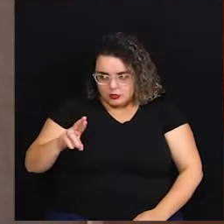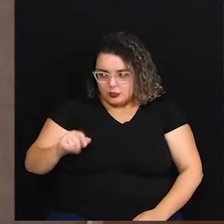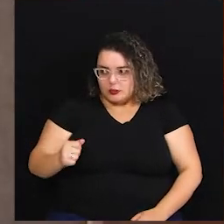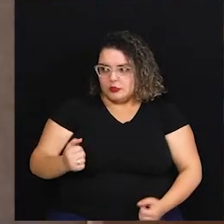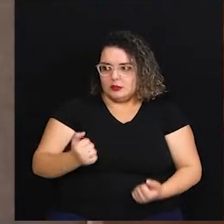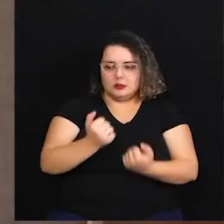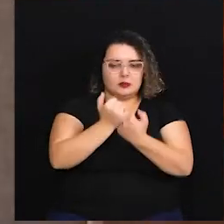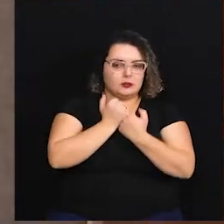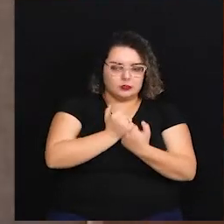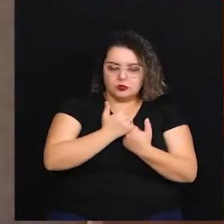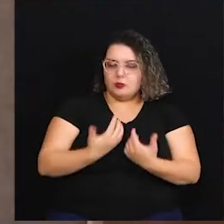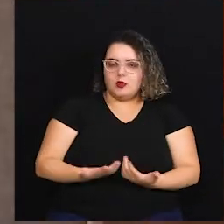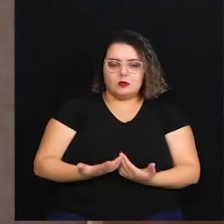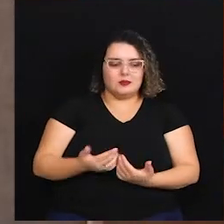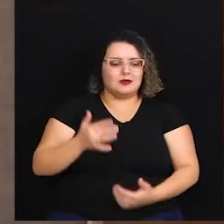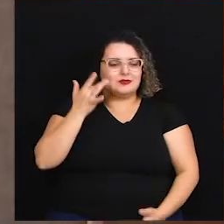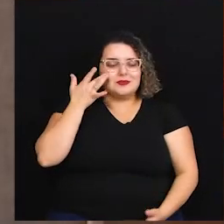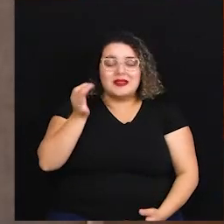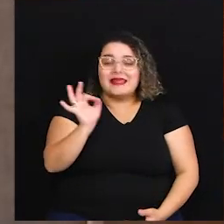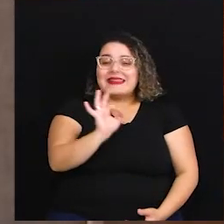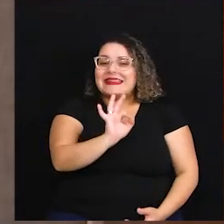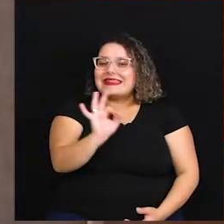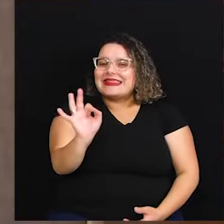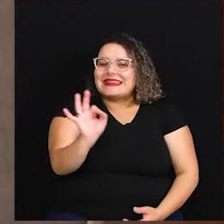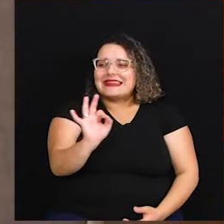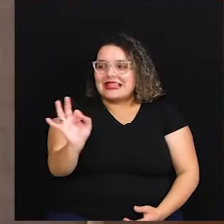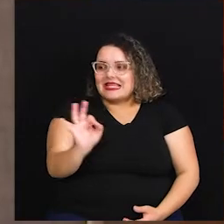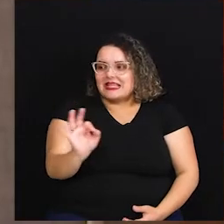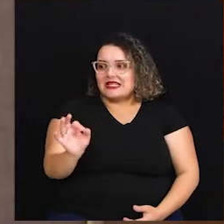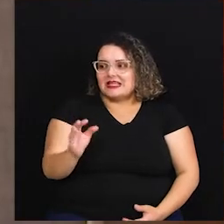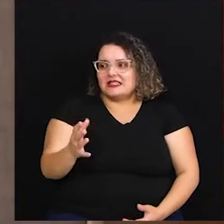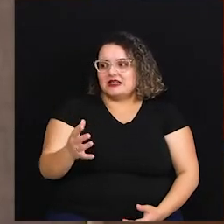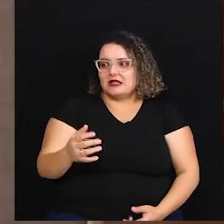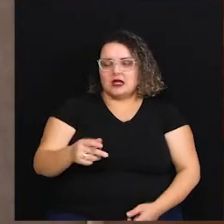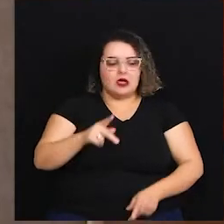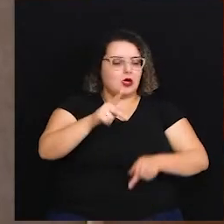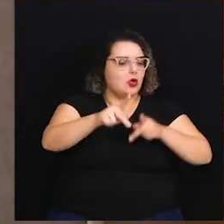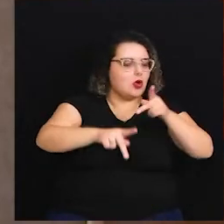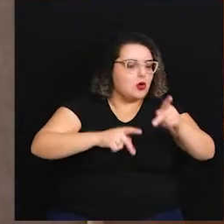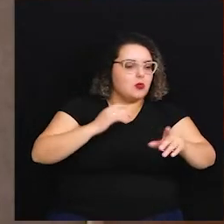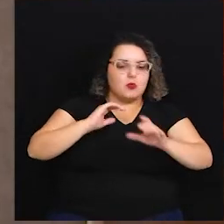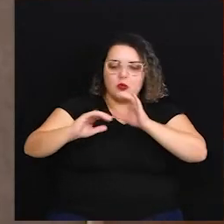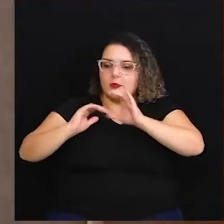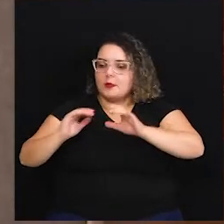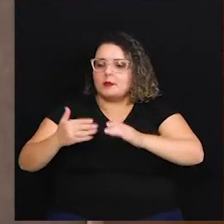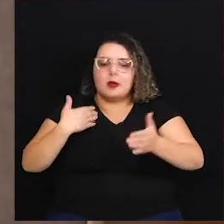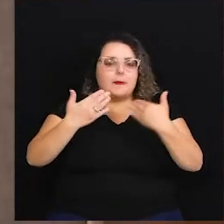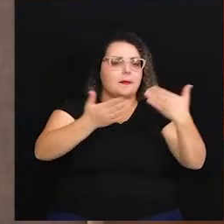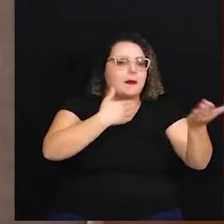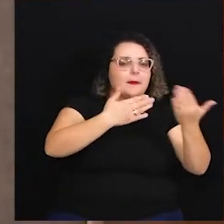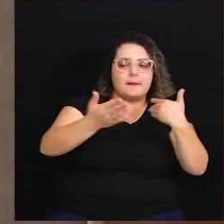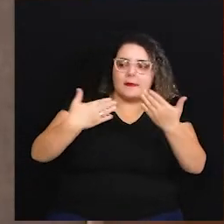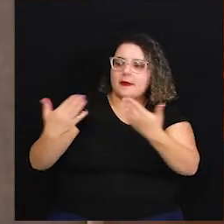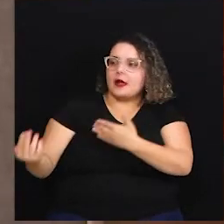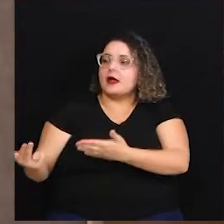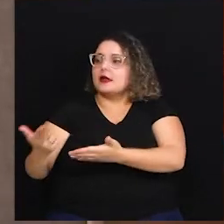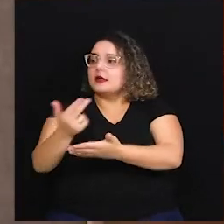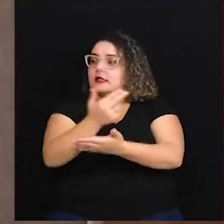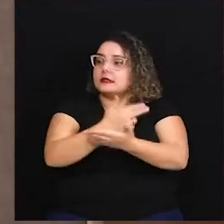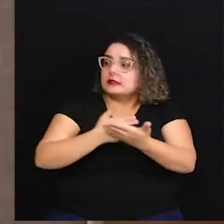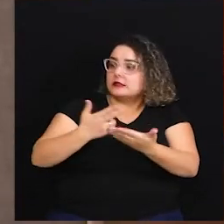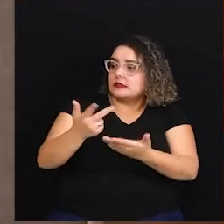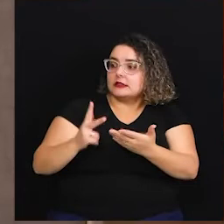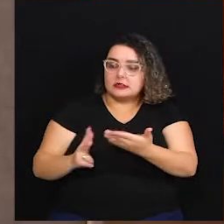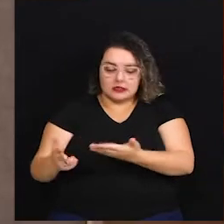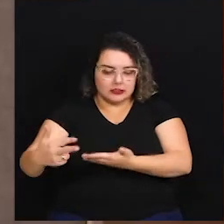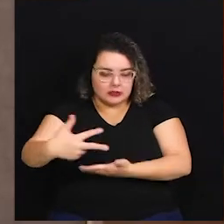dando este suporte, porque eu não sabia nada. Sabe, meu negócio é assim, é público, é comunicação, é conversar,